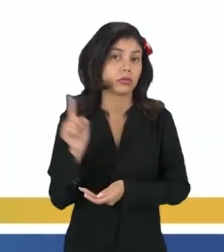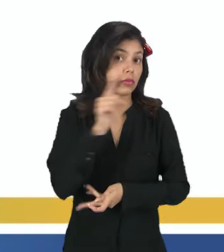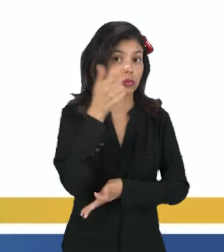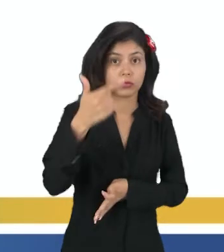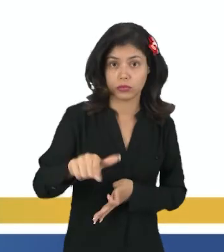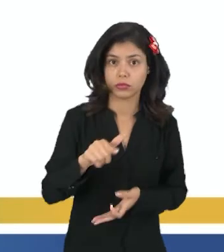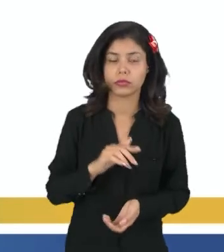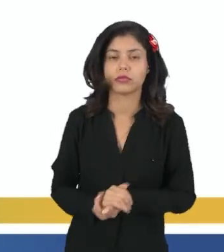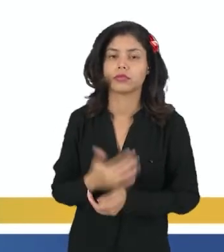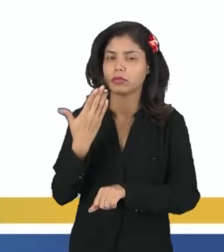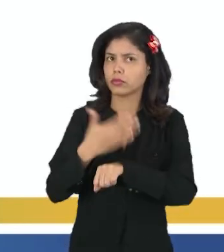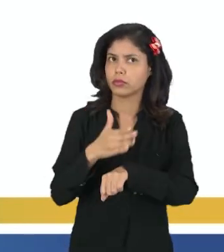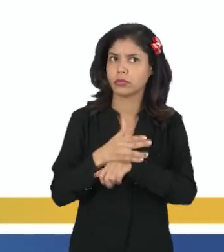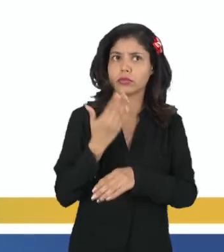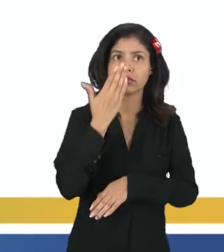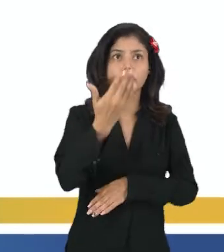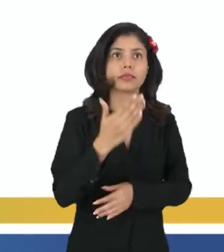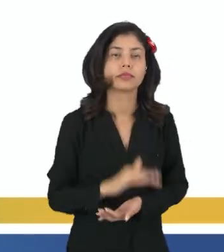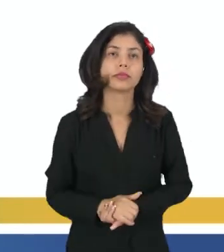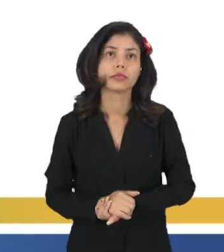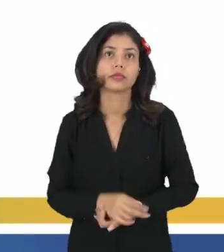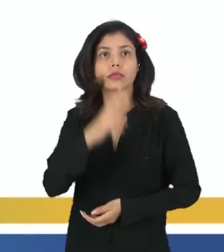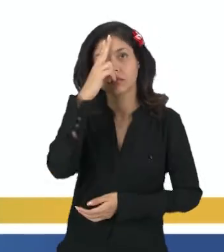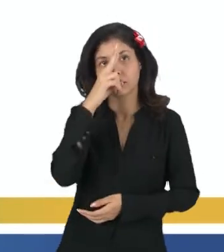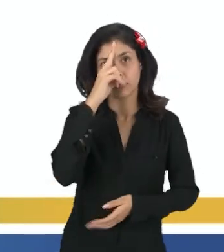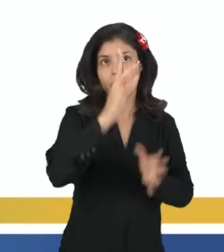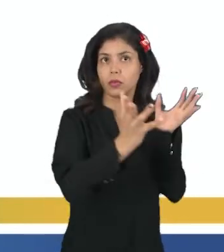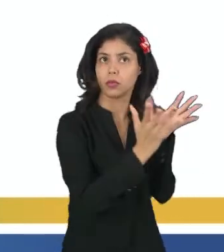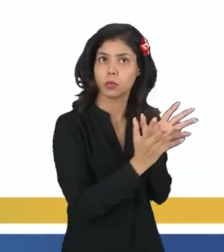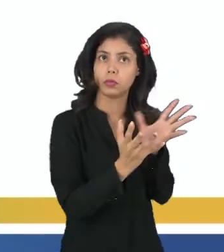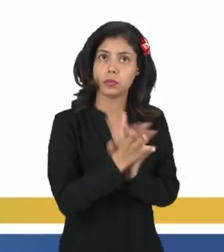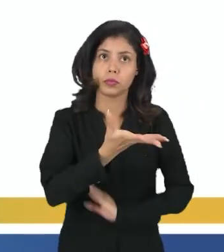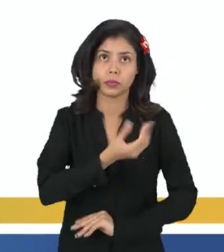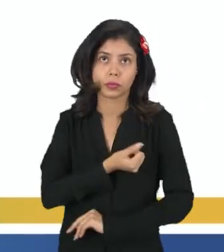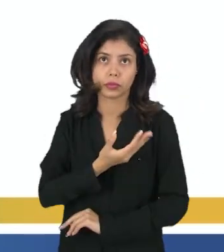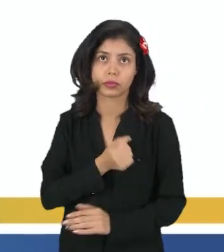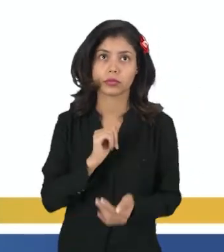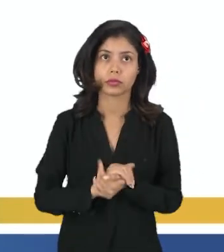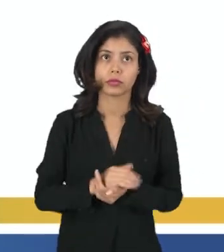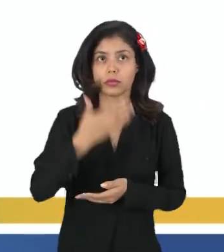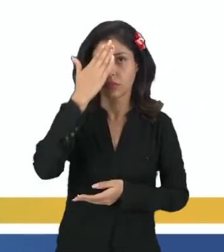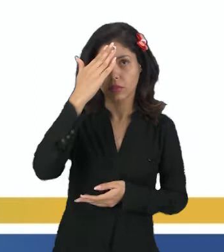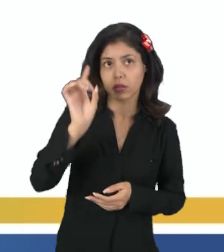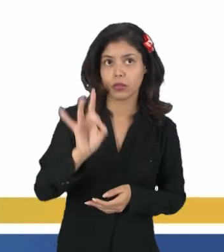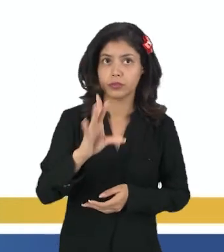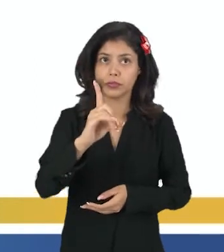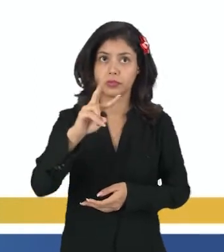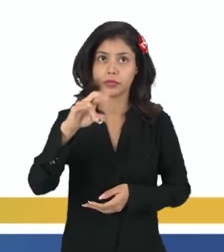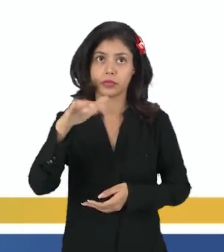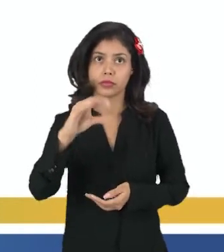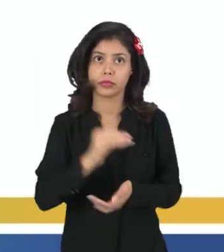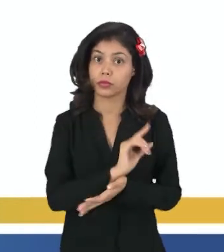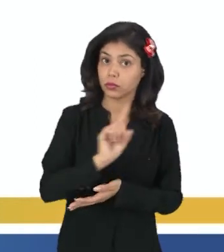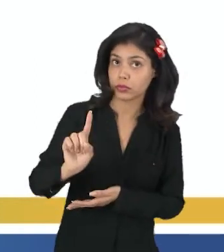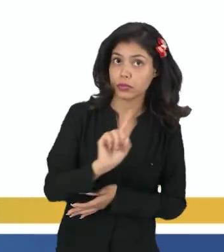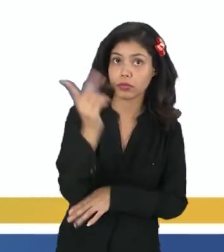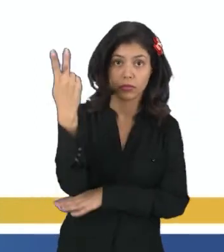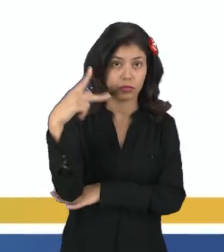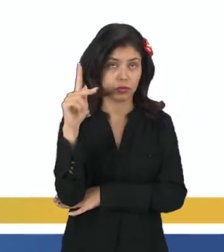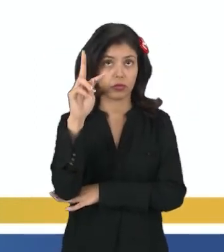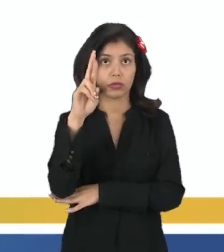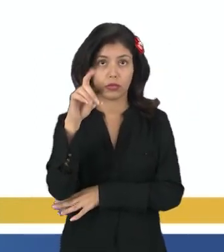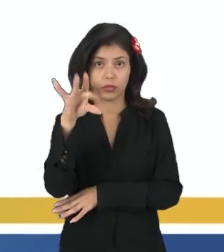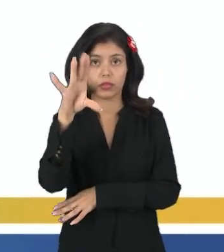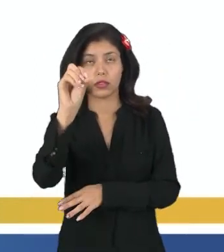repete olha aqui na prática a seguir só lembrando que os homens Racionais compreende apenas os decimais não